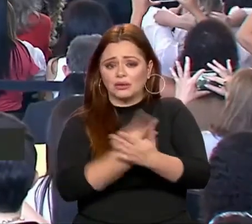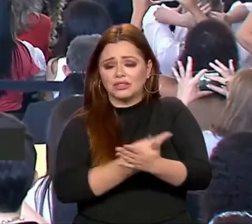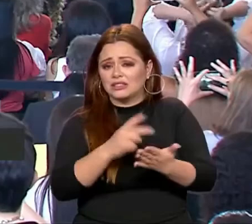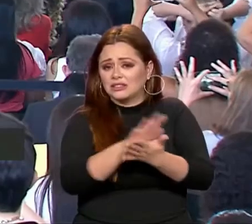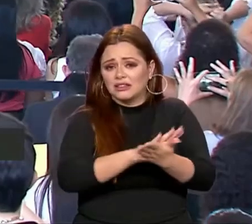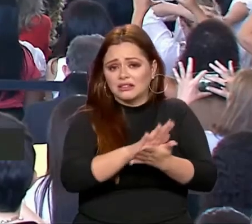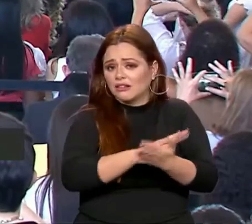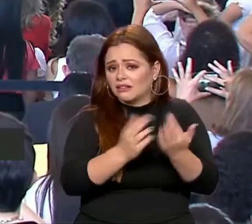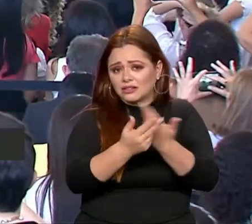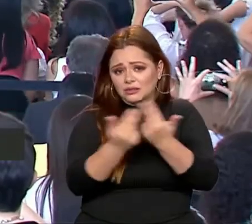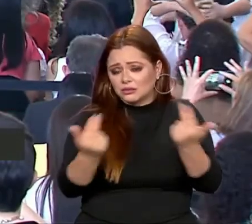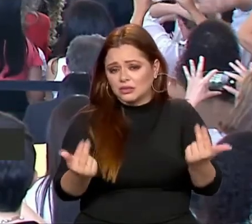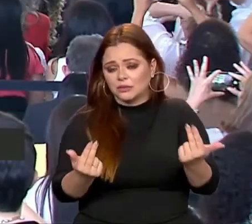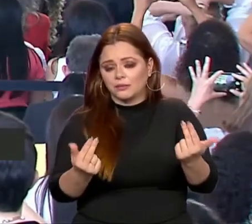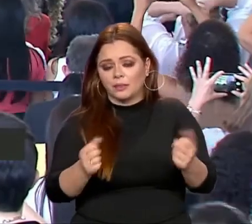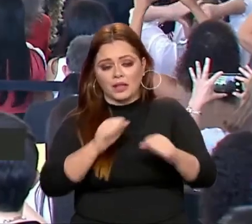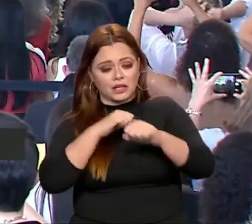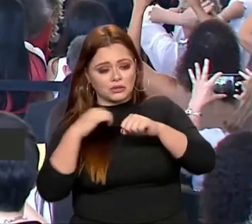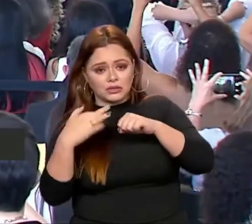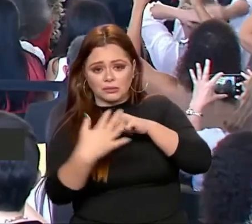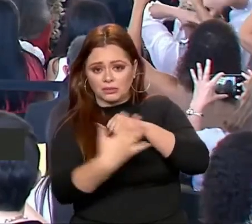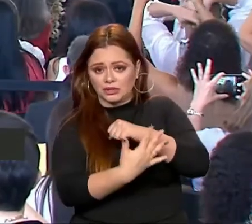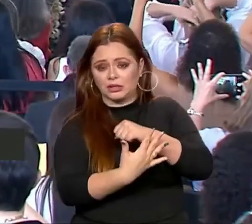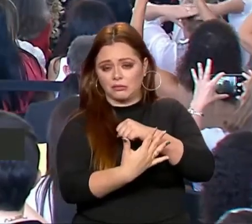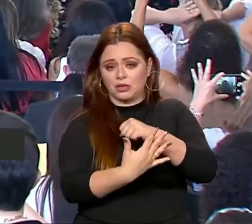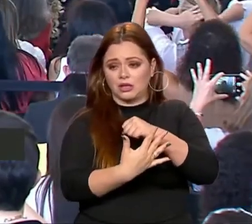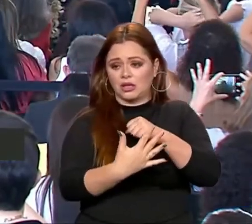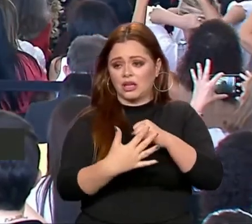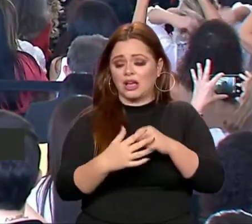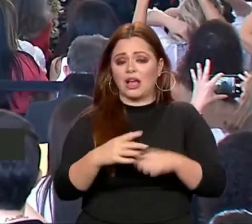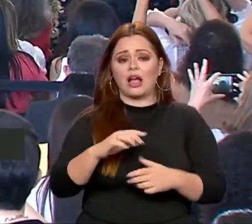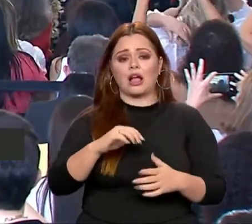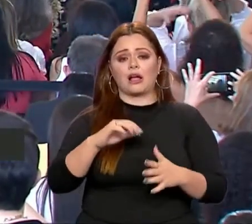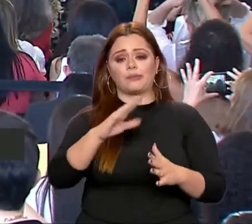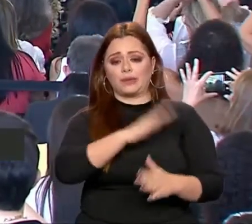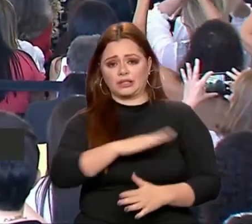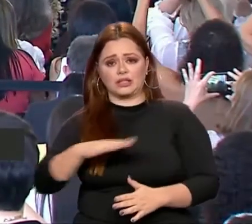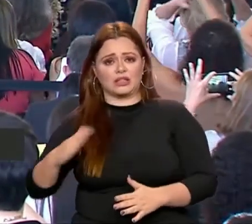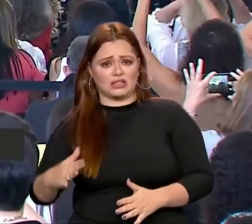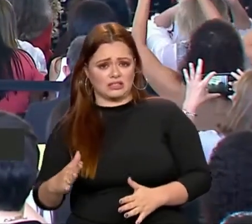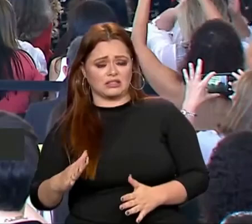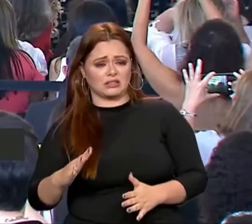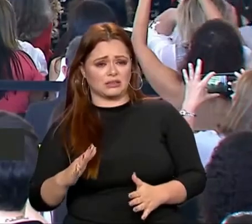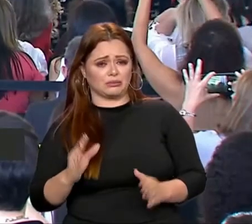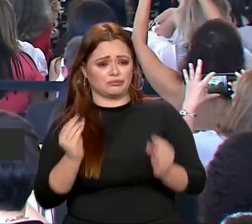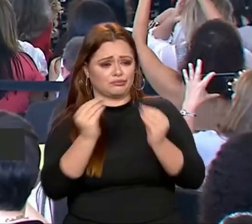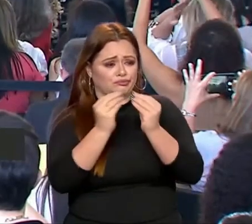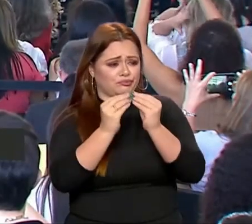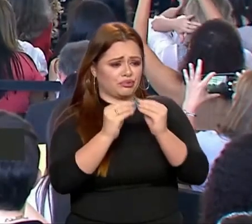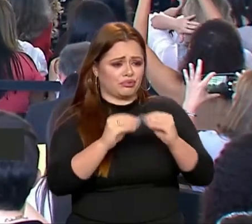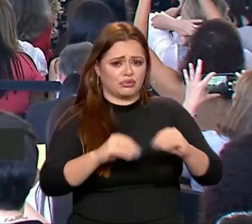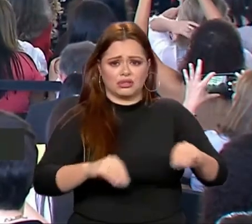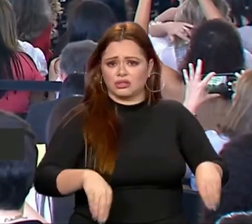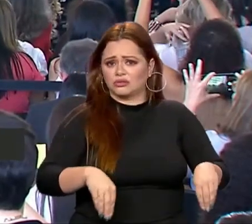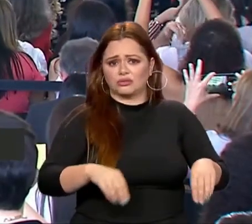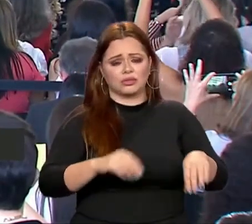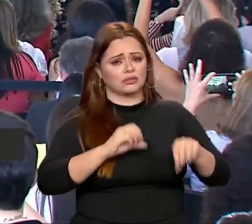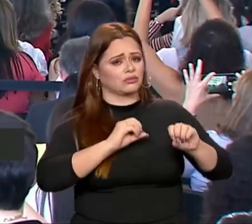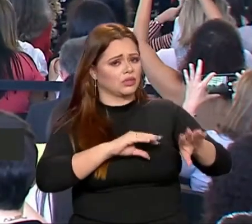por isso que na pandemia as nossas crianças tiveram prejuízo enorme na questão educacional